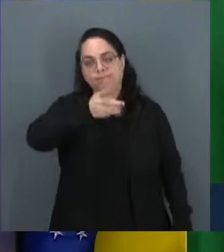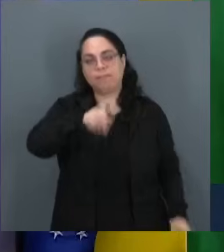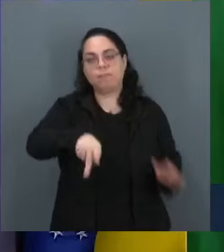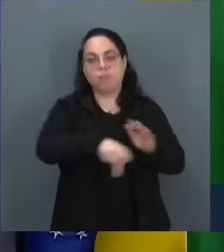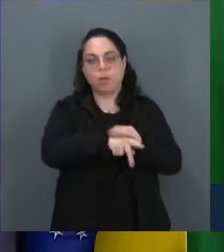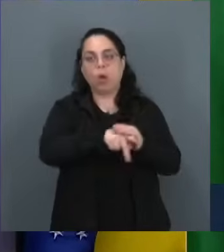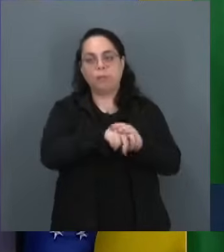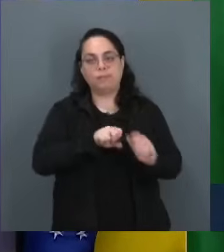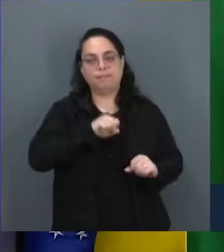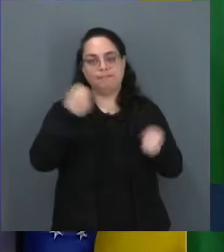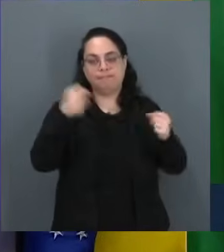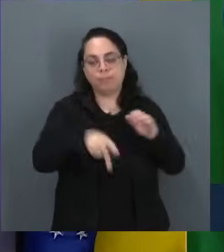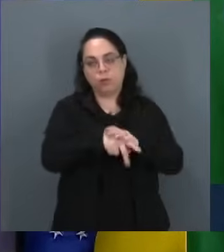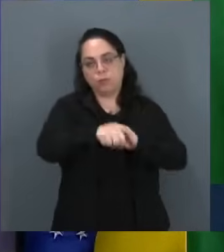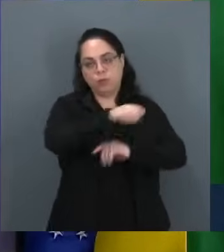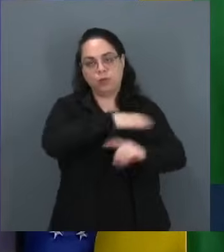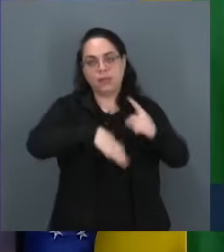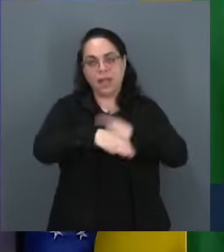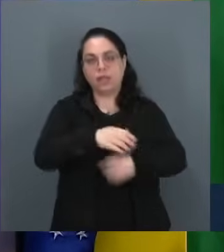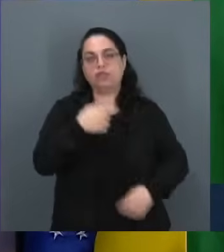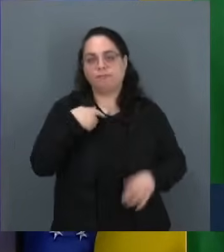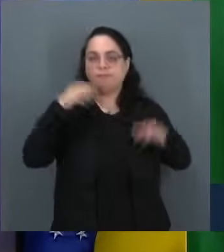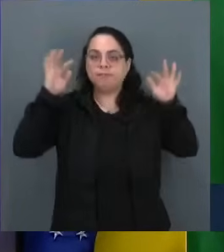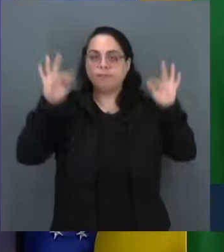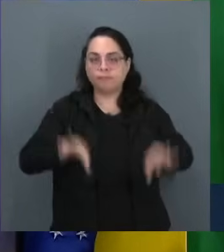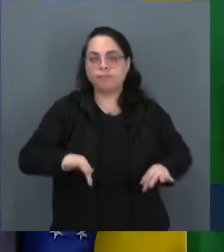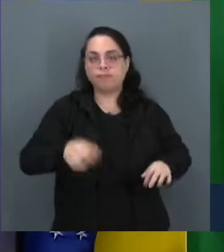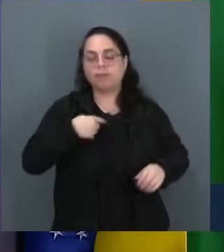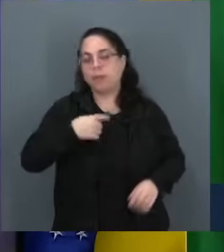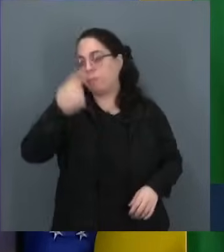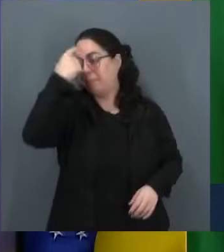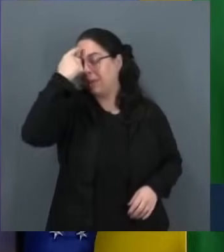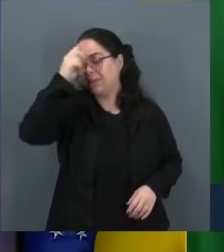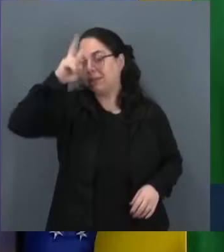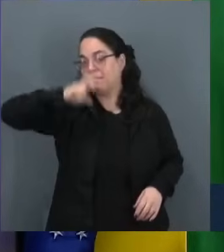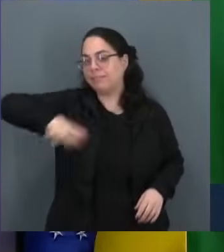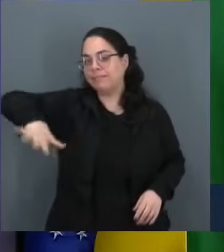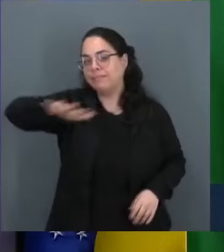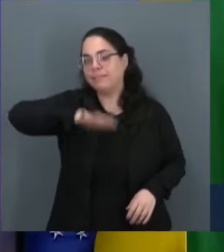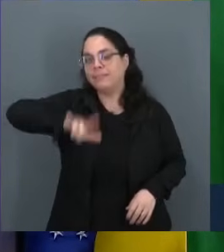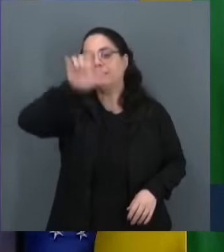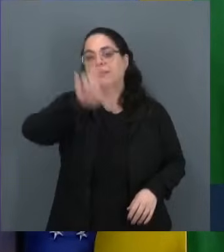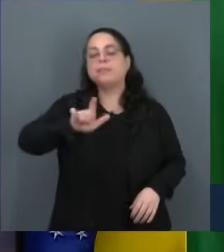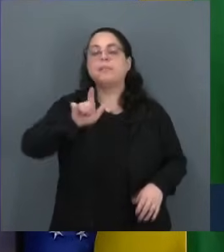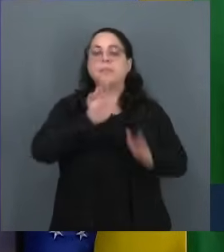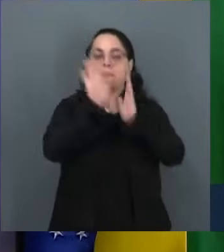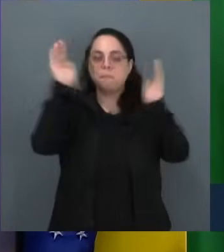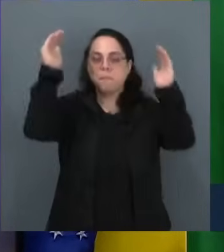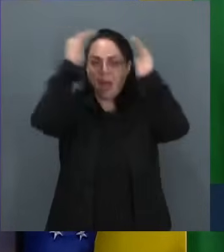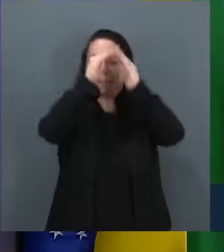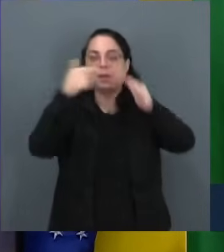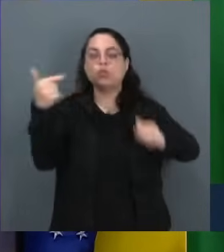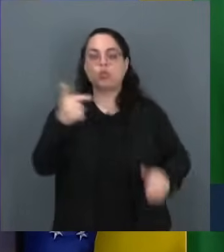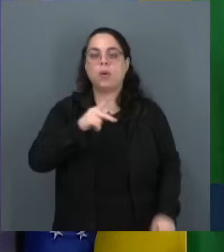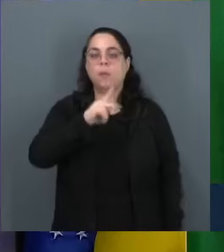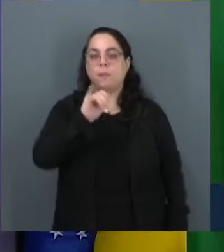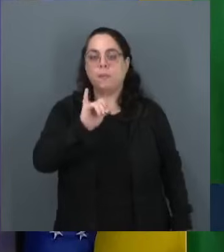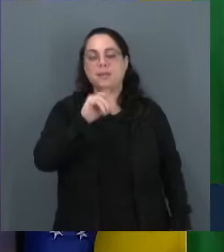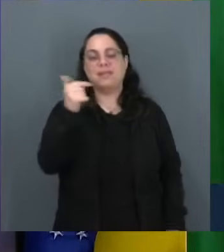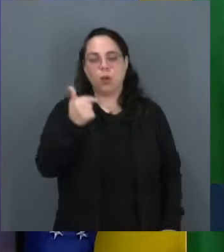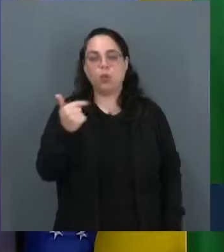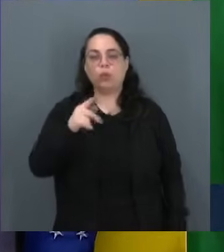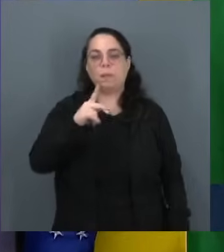da sociedade. Eu encerro com um inspirado pensamento nos deixado pelo Papa João Paulo II, que nos ajuda a